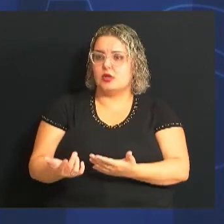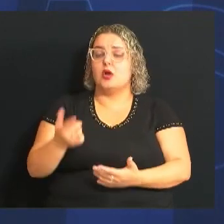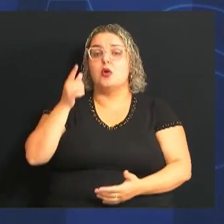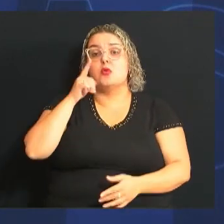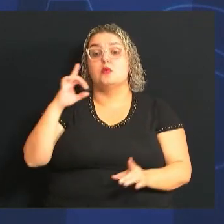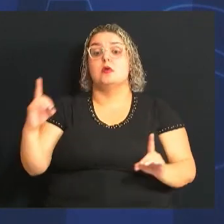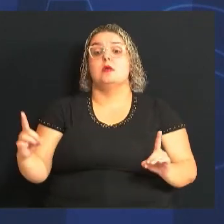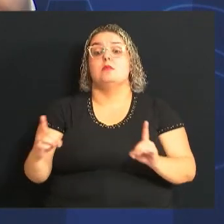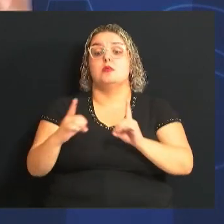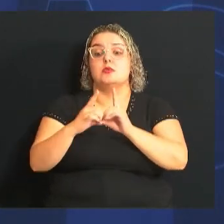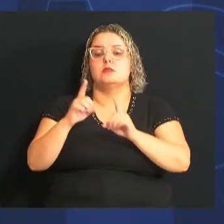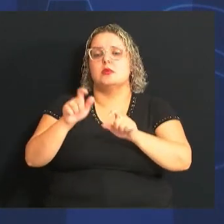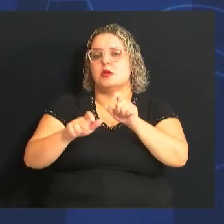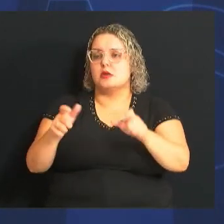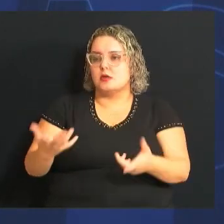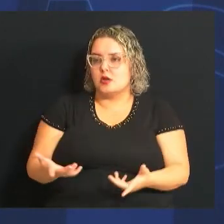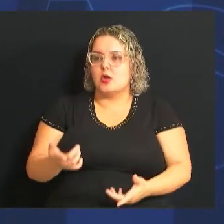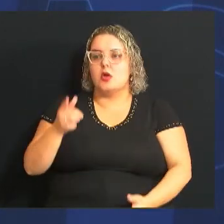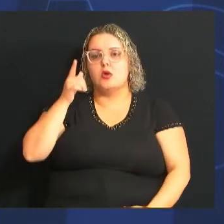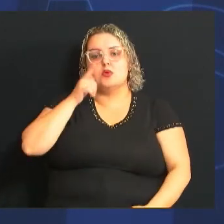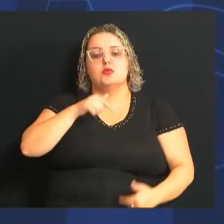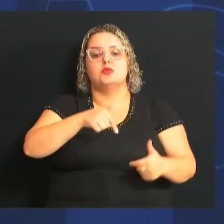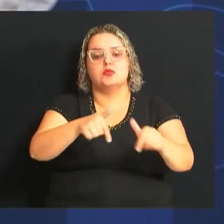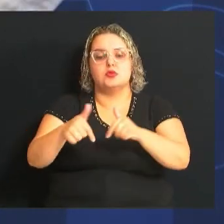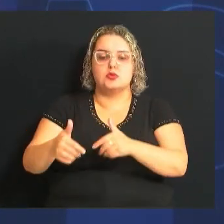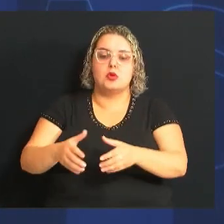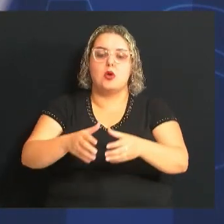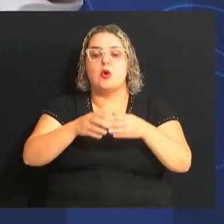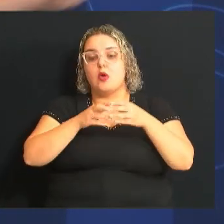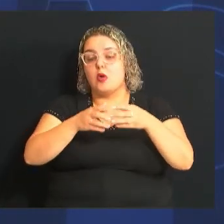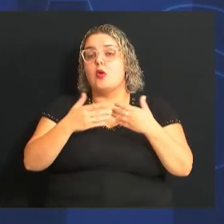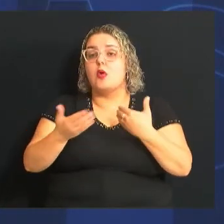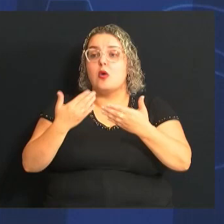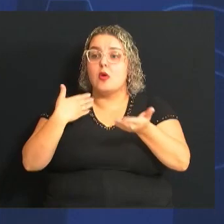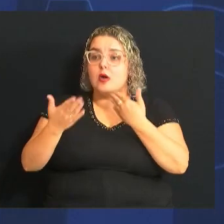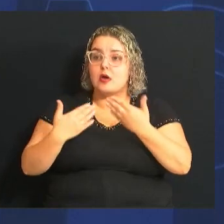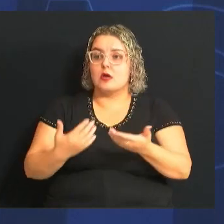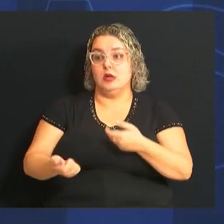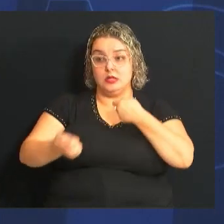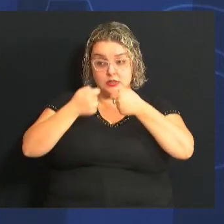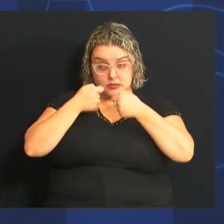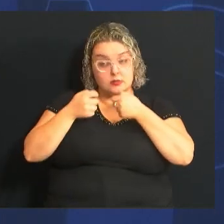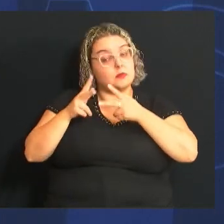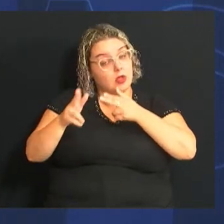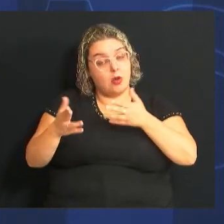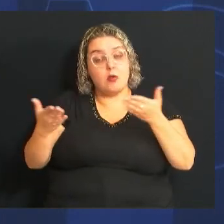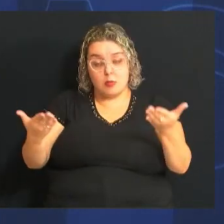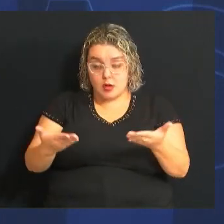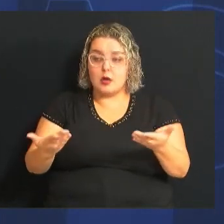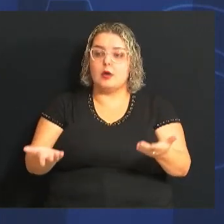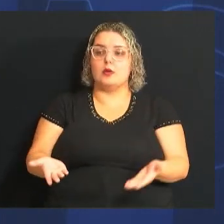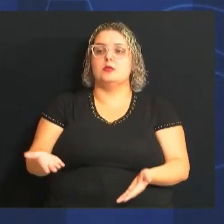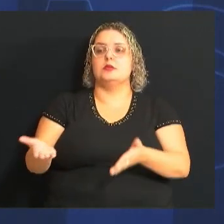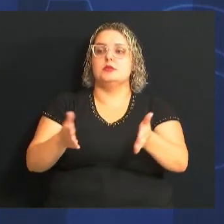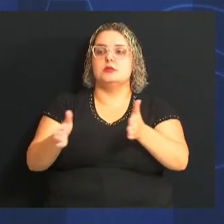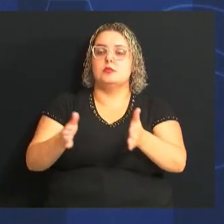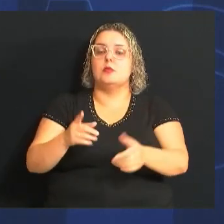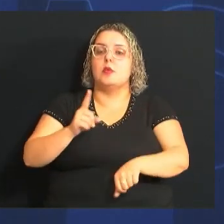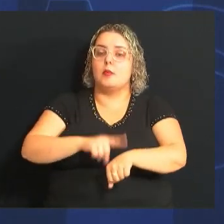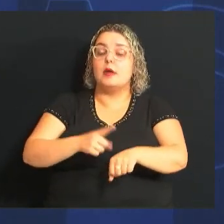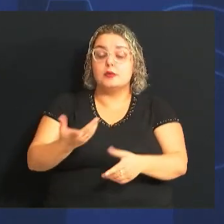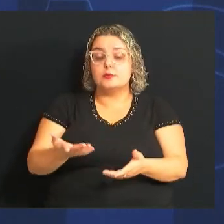pessoas, nós conseguimos trabalhar, conversar, entrevistar, como nós estamos fazendo neste exato momento.